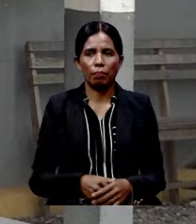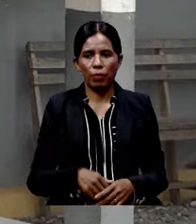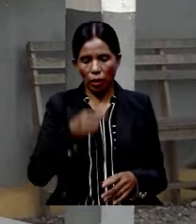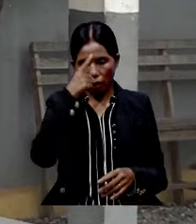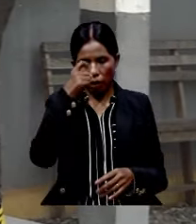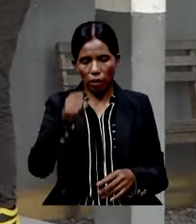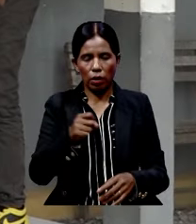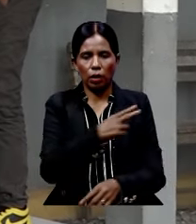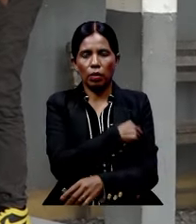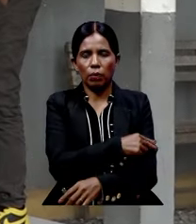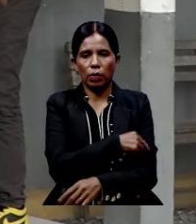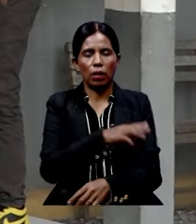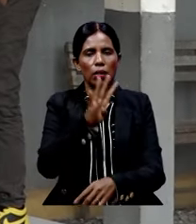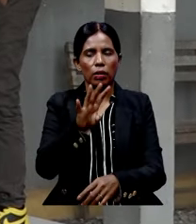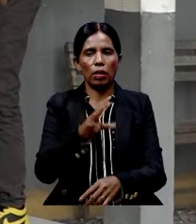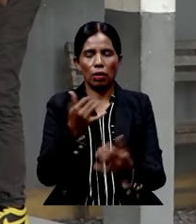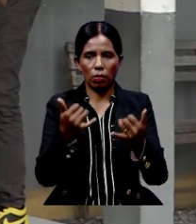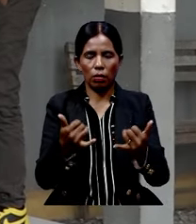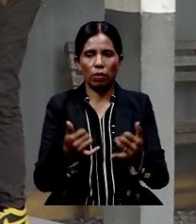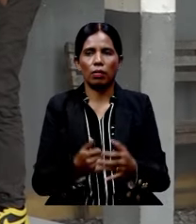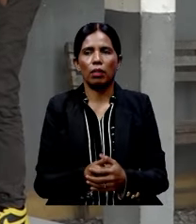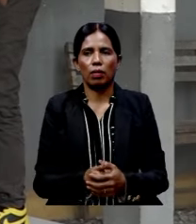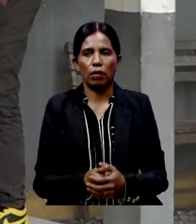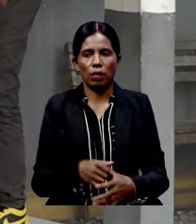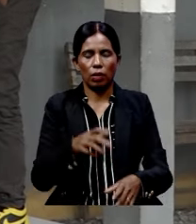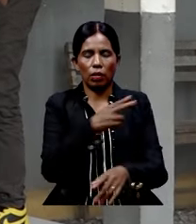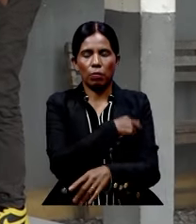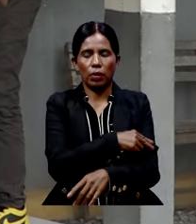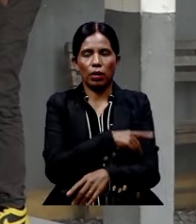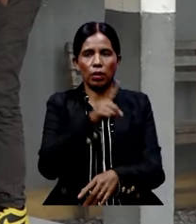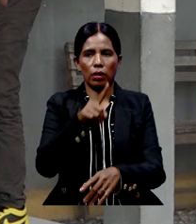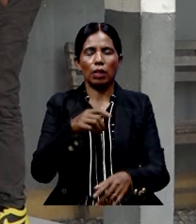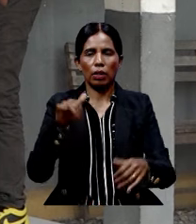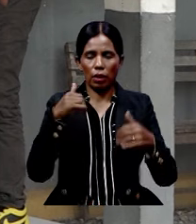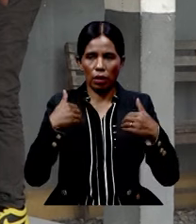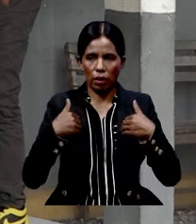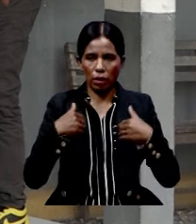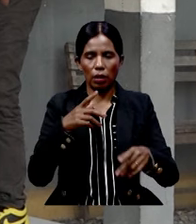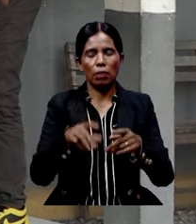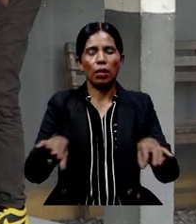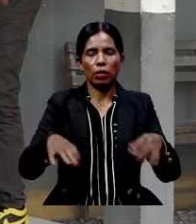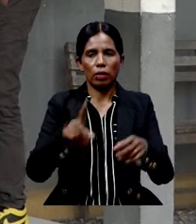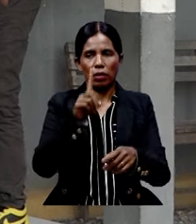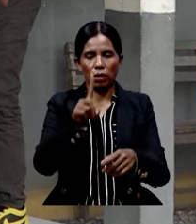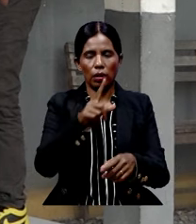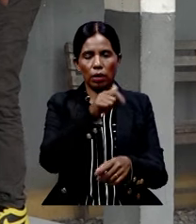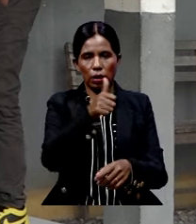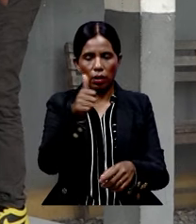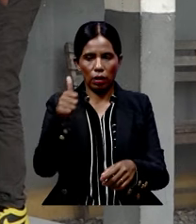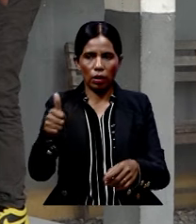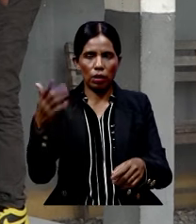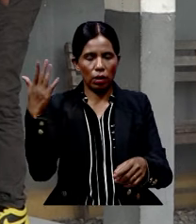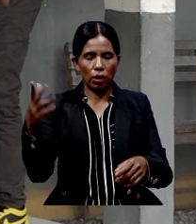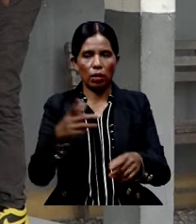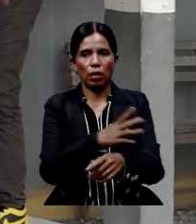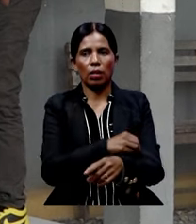ia pus saudi hat ne provisoriamente agora cara pus saudi ida hela det maka staff ida. Staff ida ida nebe maksa ia pus